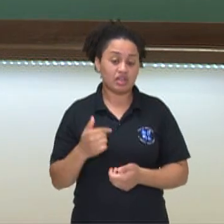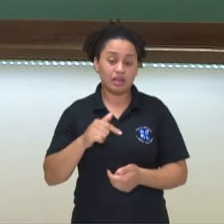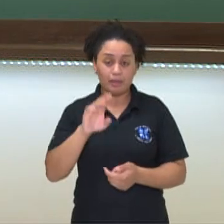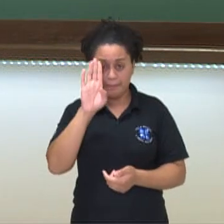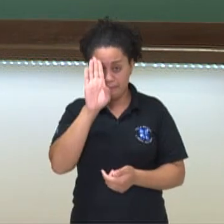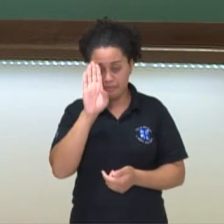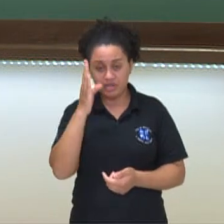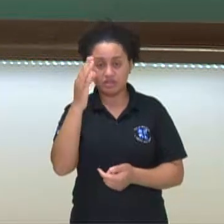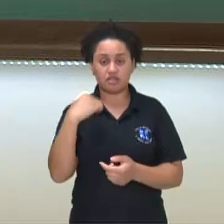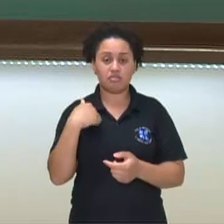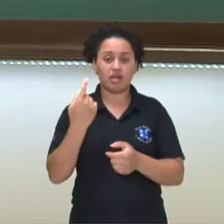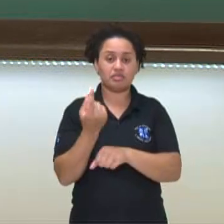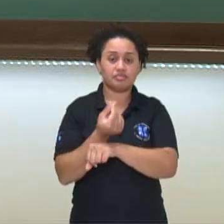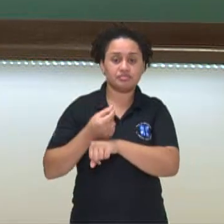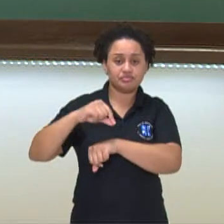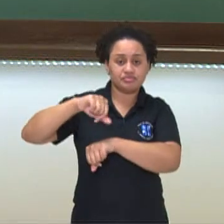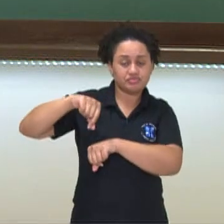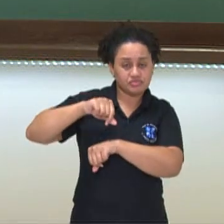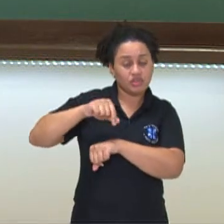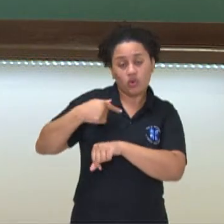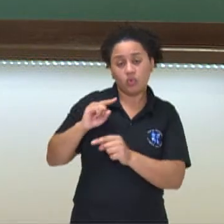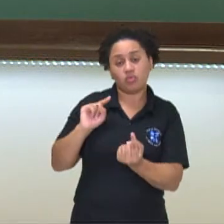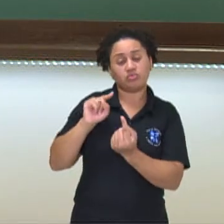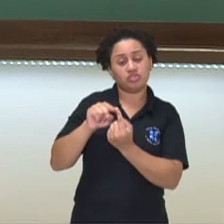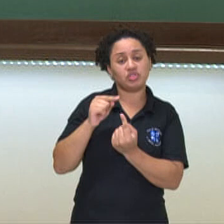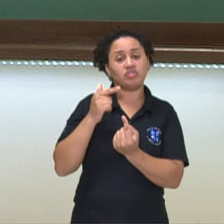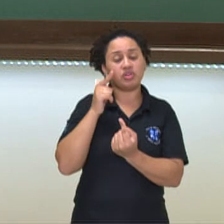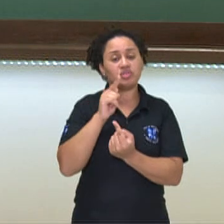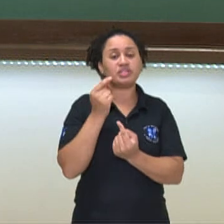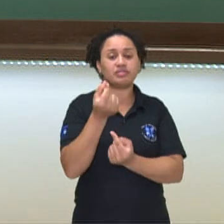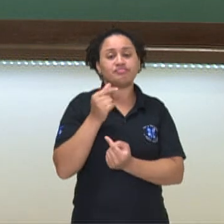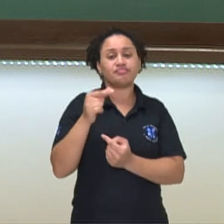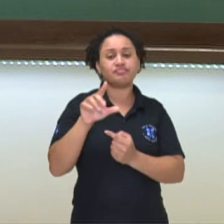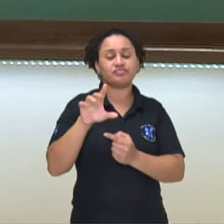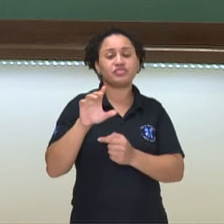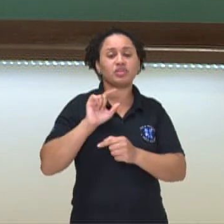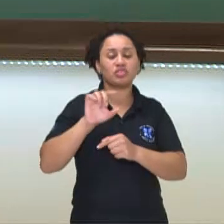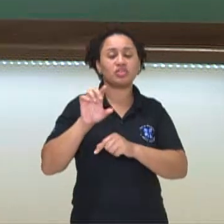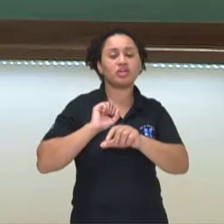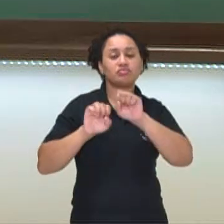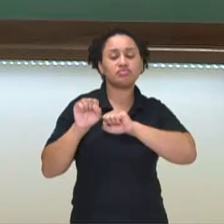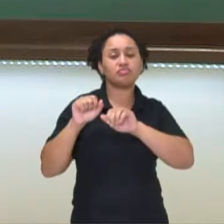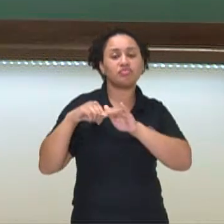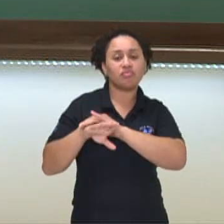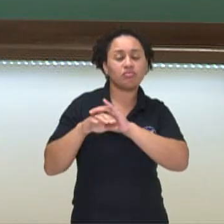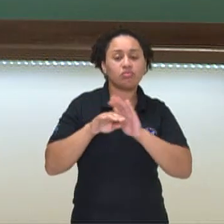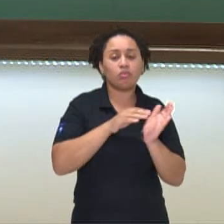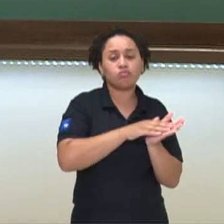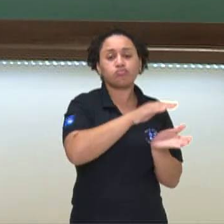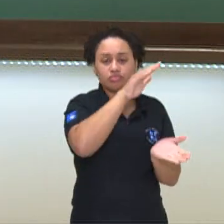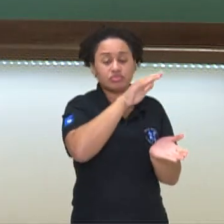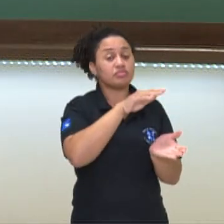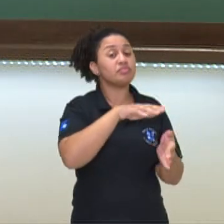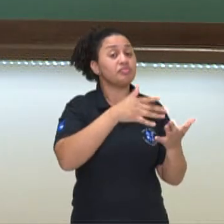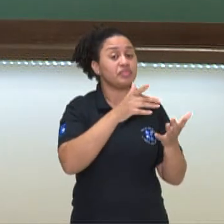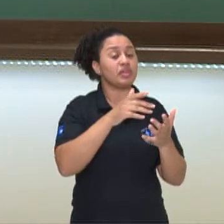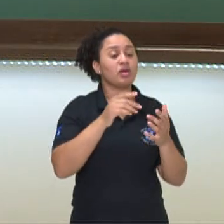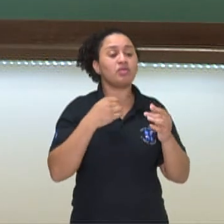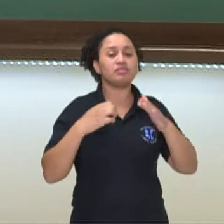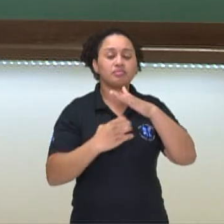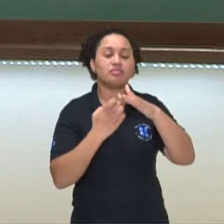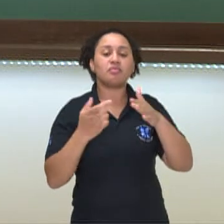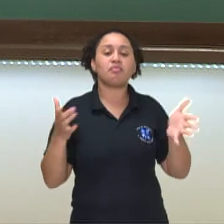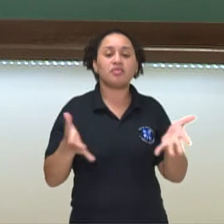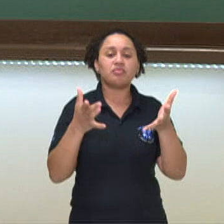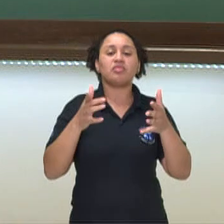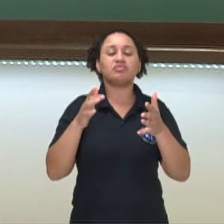sistema capitalista, o objetivo é a acumulação de riquezas. Para tanto, as empresas desenvolvem estratégias para incentivar o consumo